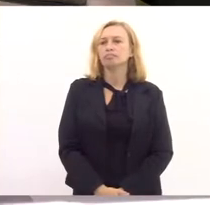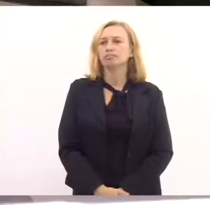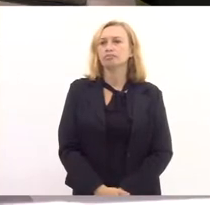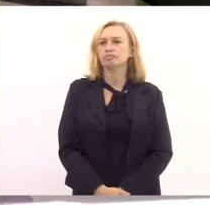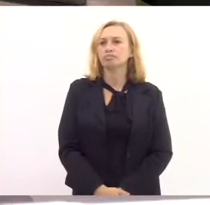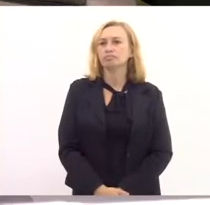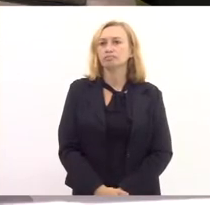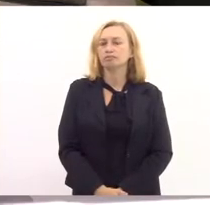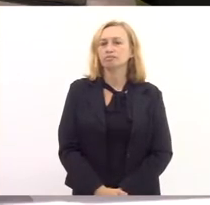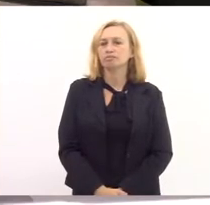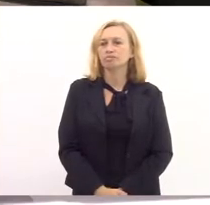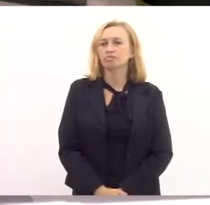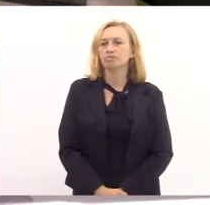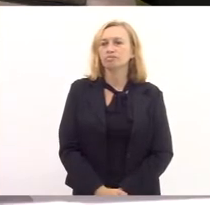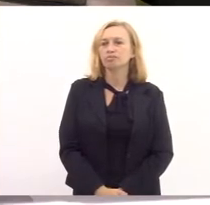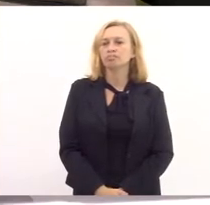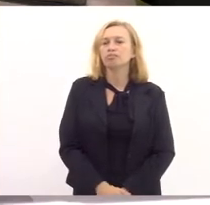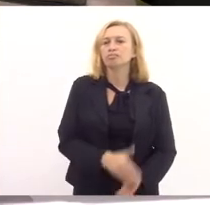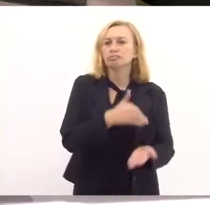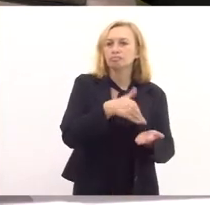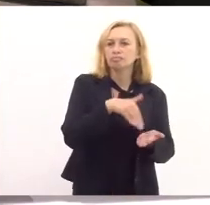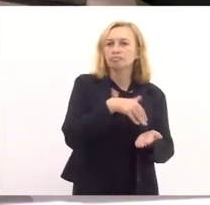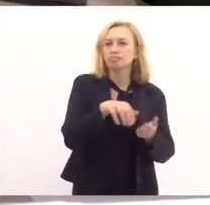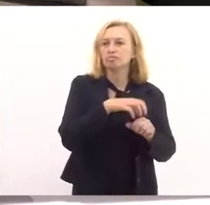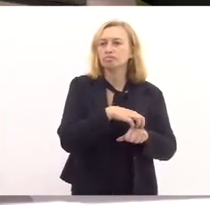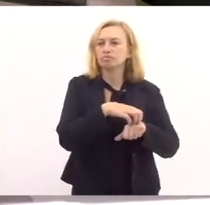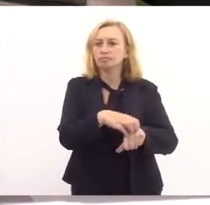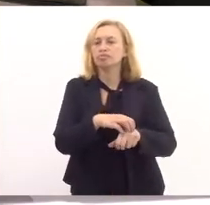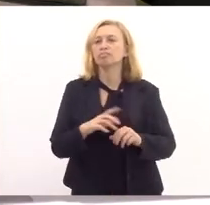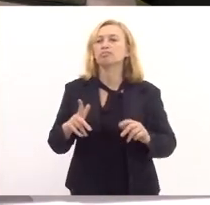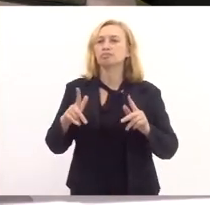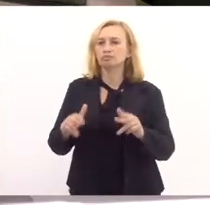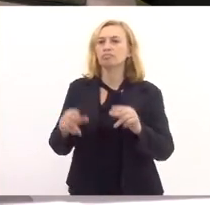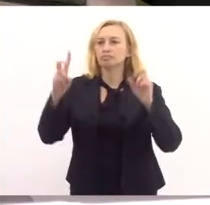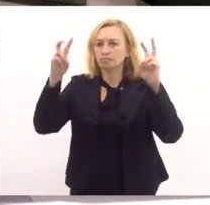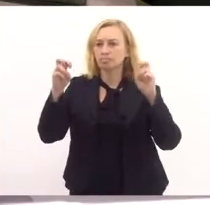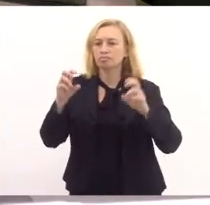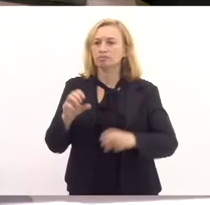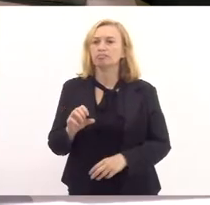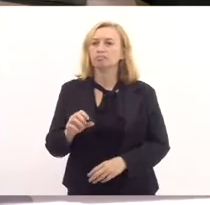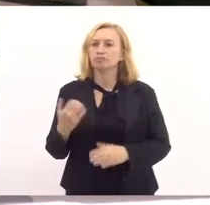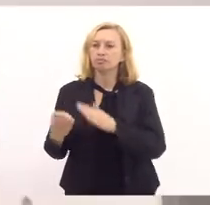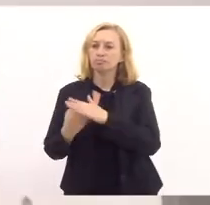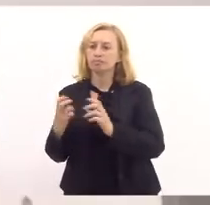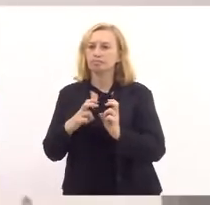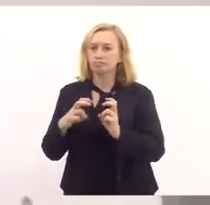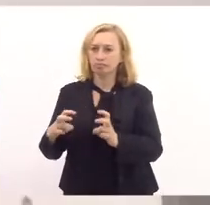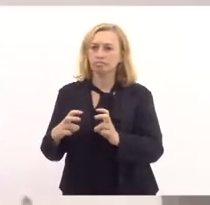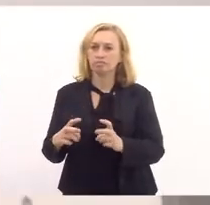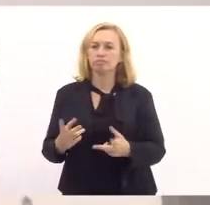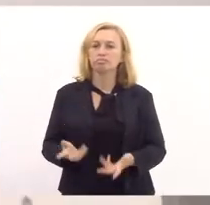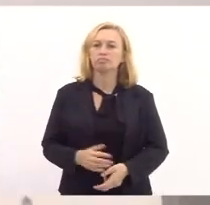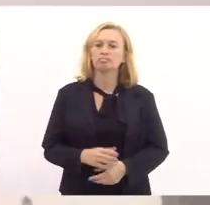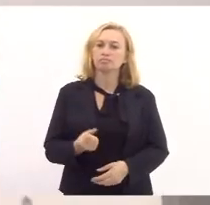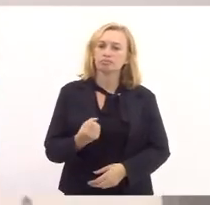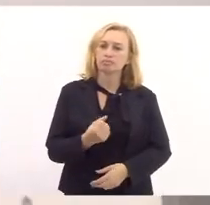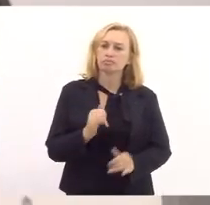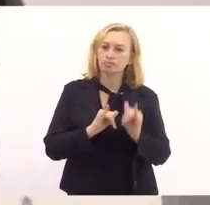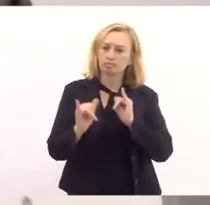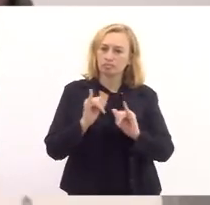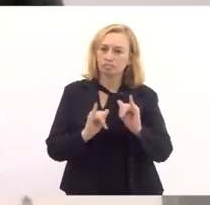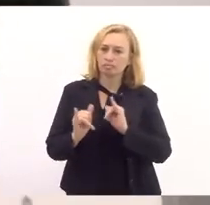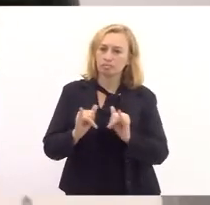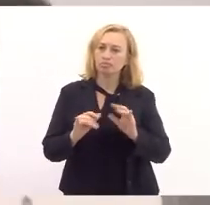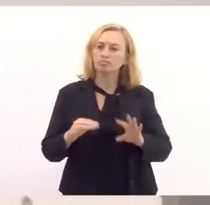queria ouvir a Secretaria de Transporte sobre o mesmo tema e a Supervia, viu, deputado? Que é a questão dos números, o que é que faz